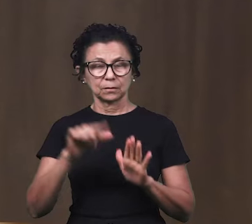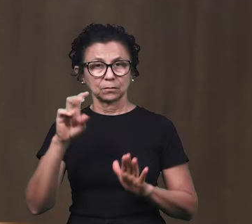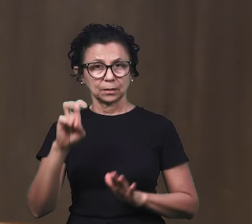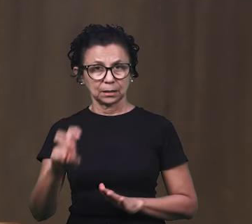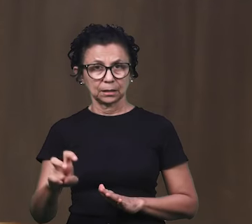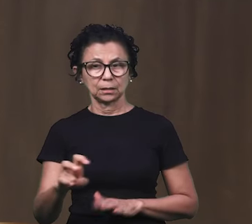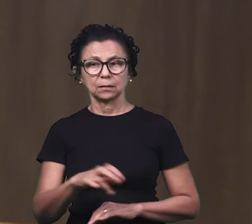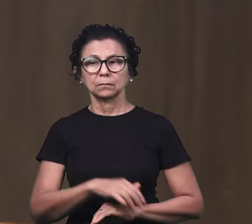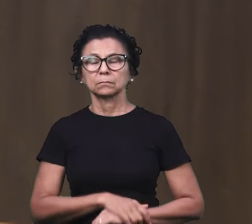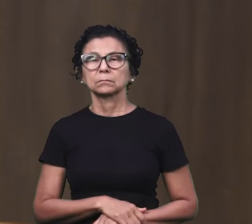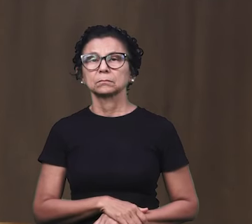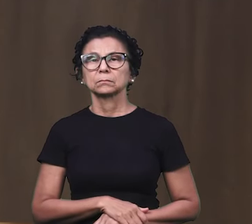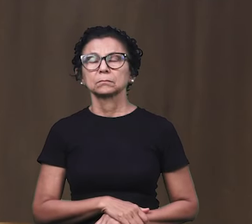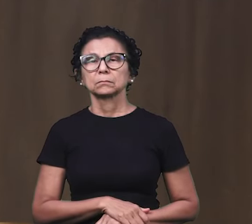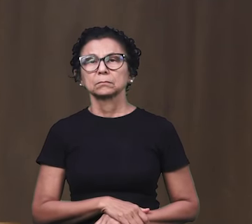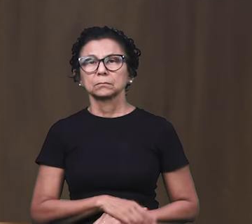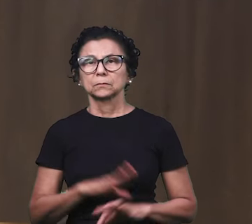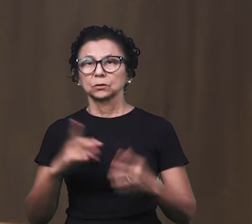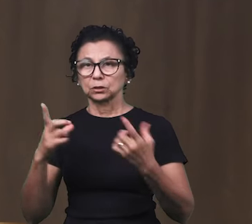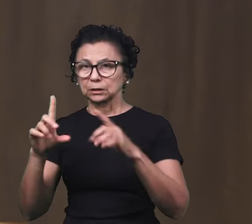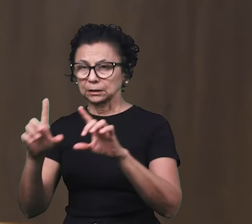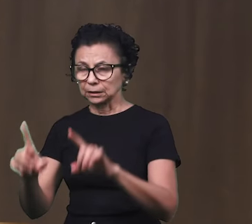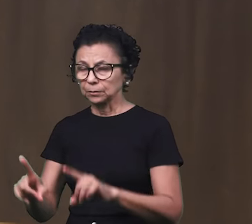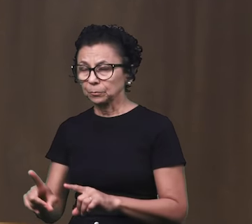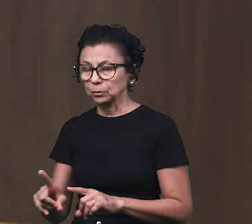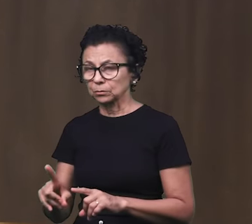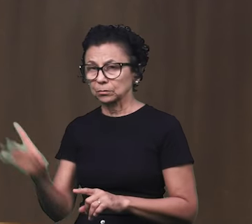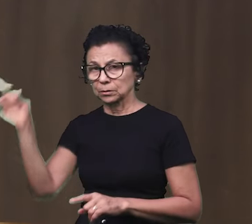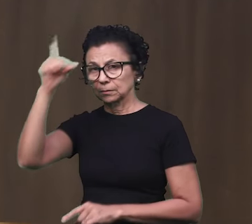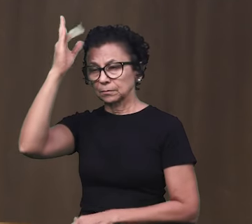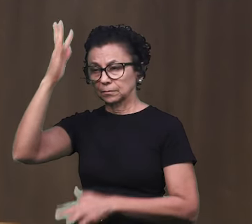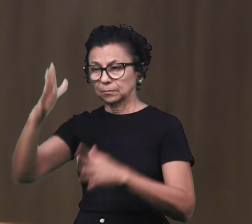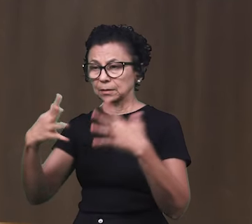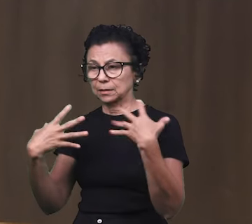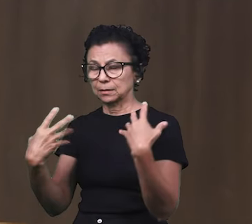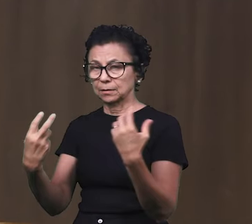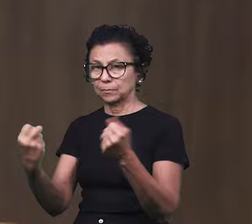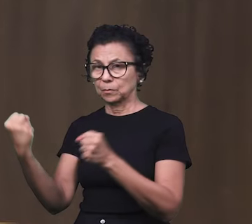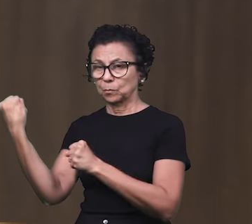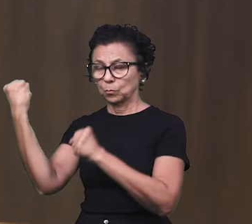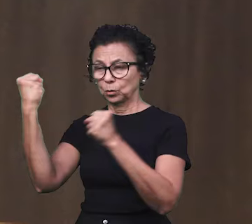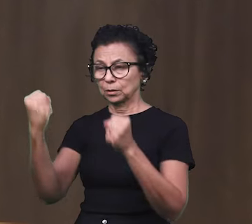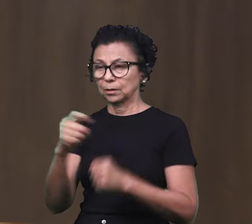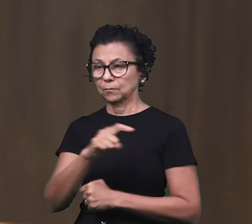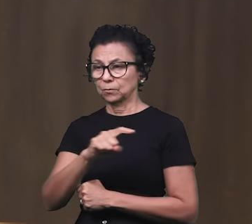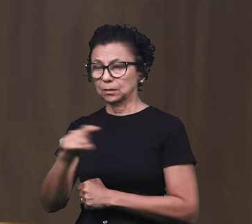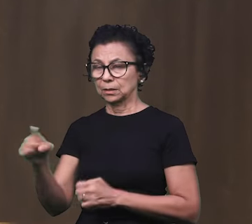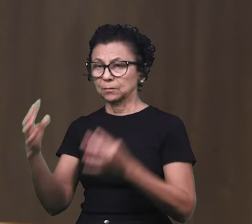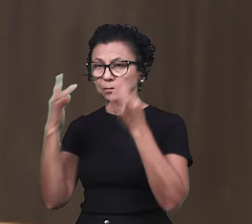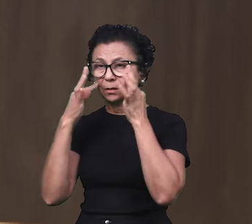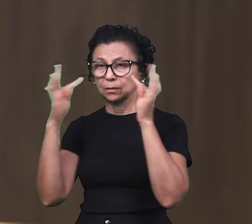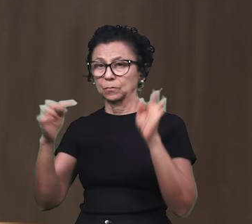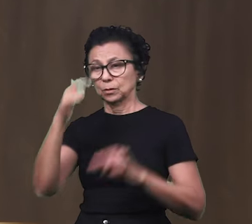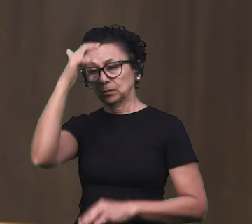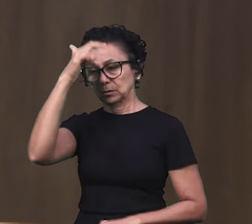Recebereis poder ao descer sobre vós o Espírito Santo e sereis minhas testemunhas. Então,